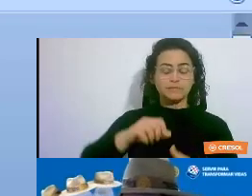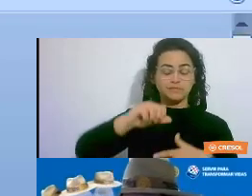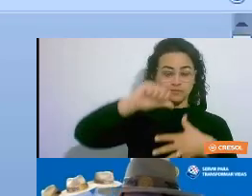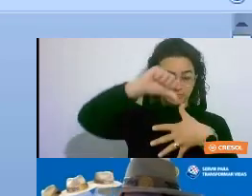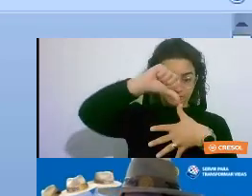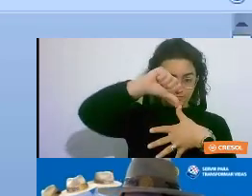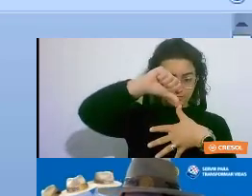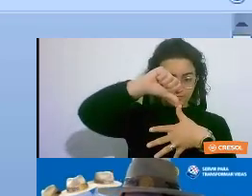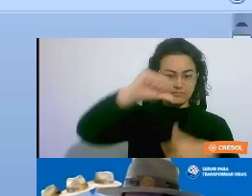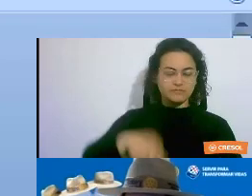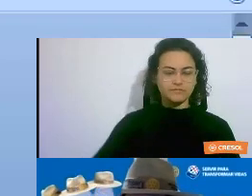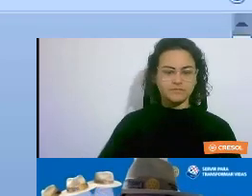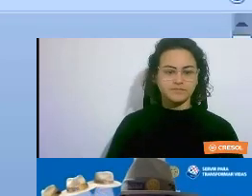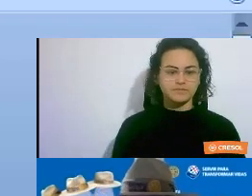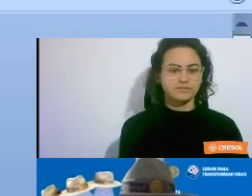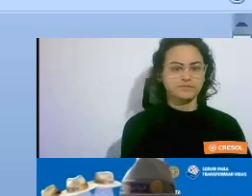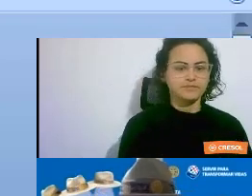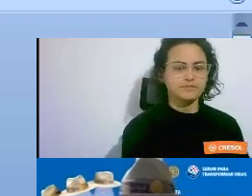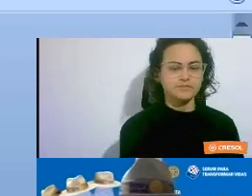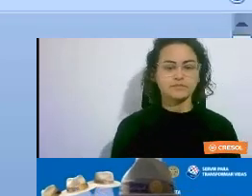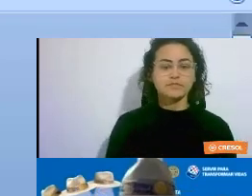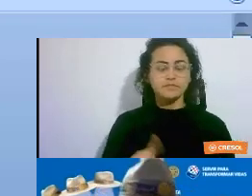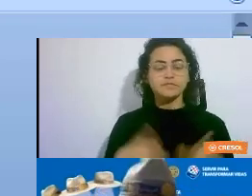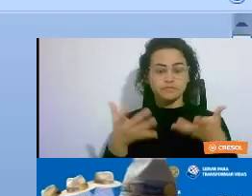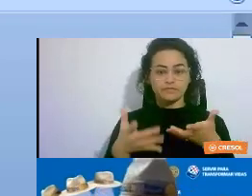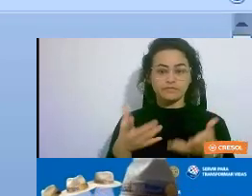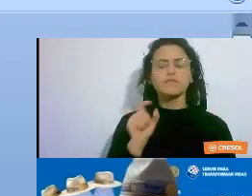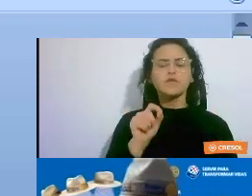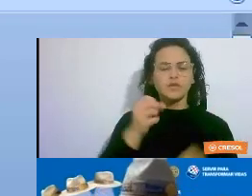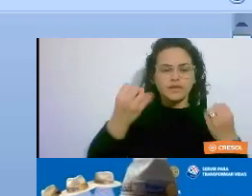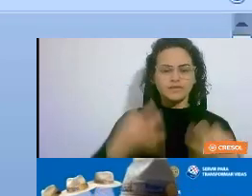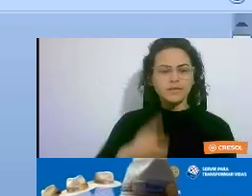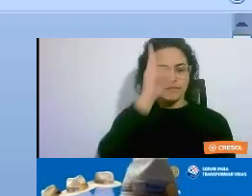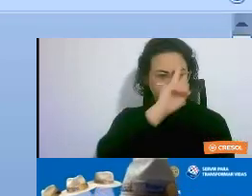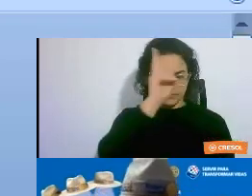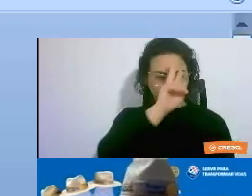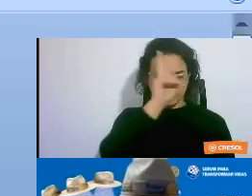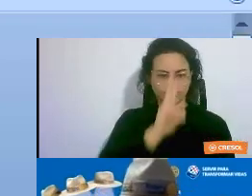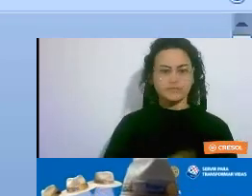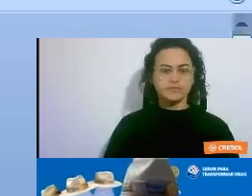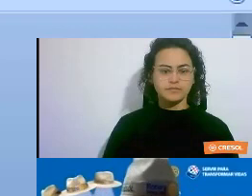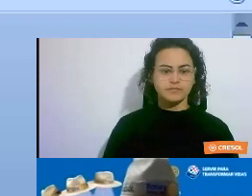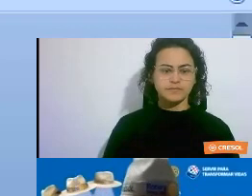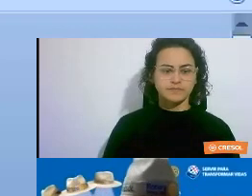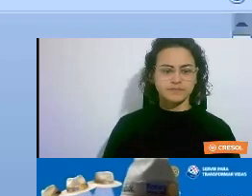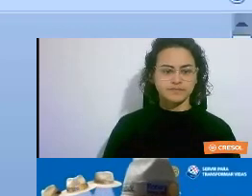eu queria trabalhar um pouquinho aqui a parte histórica até a gente chegar à BTRF, tá bom?